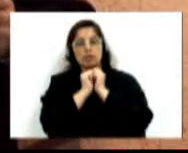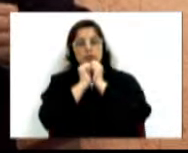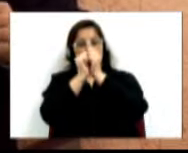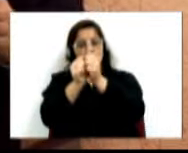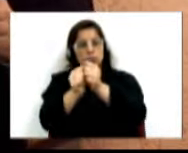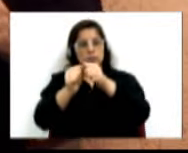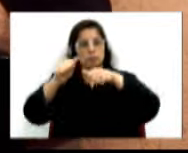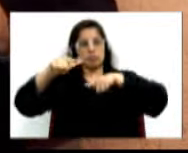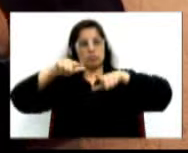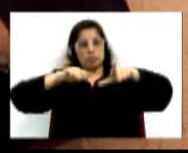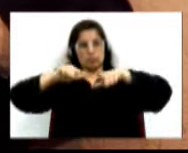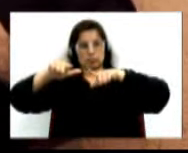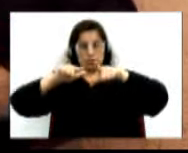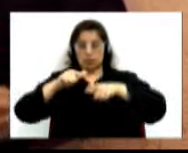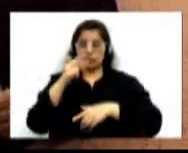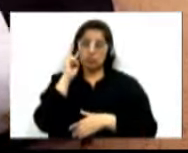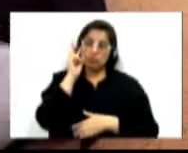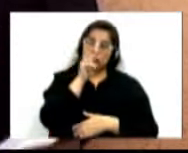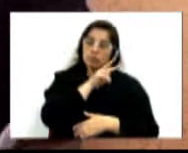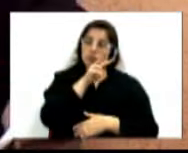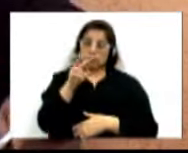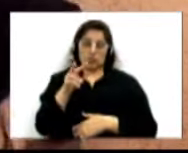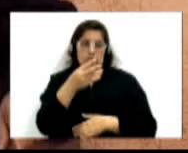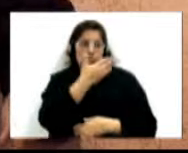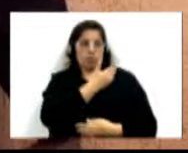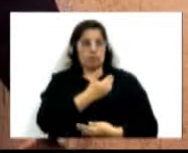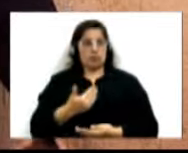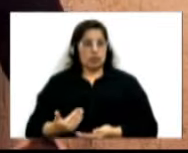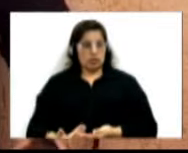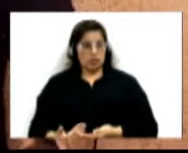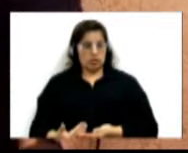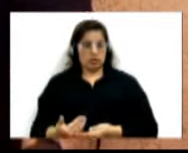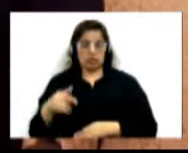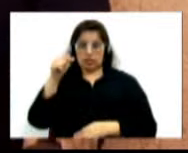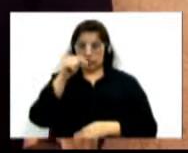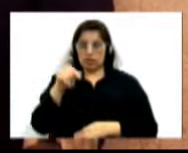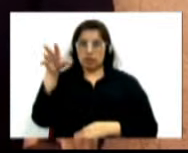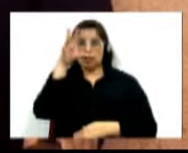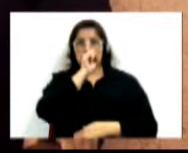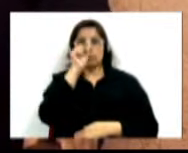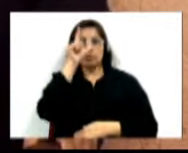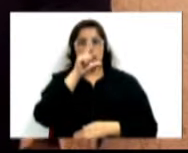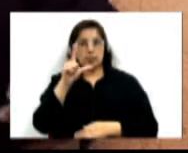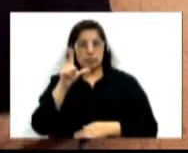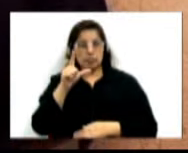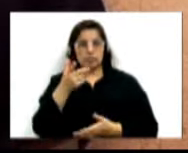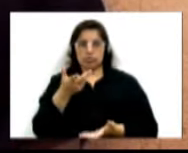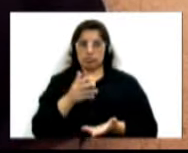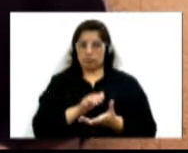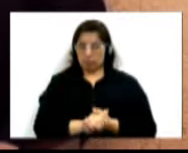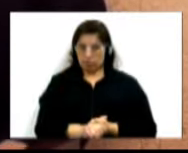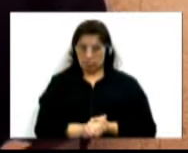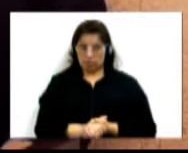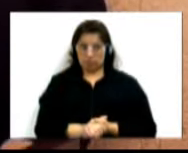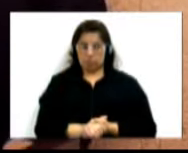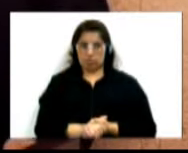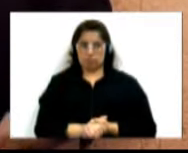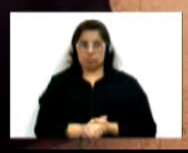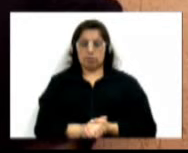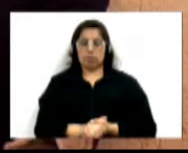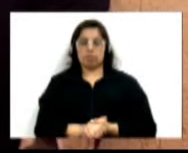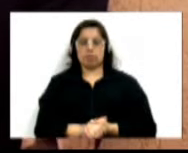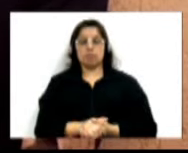Então, vamos ver os homens que cercam o governante de Limeira. Tércio Garcia, Mauro